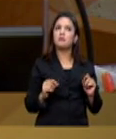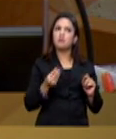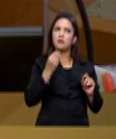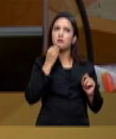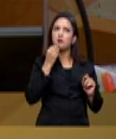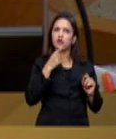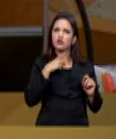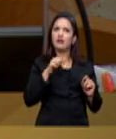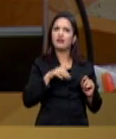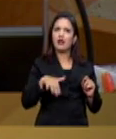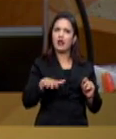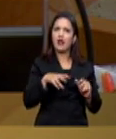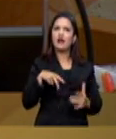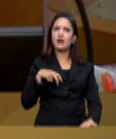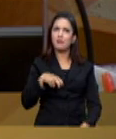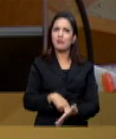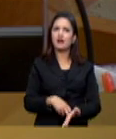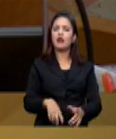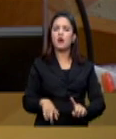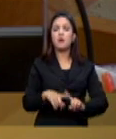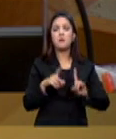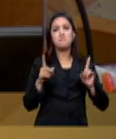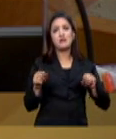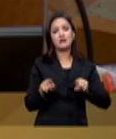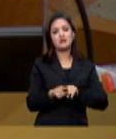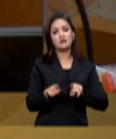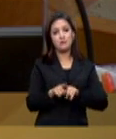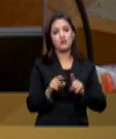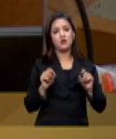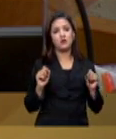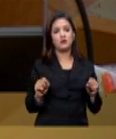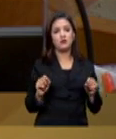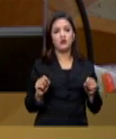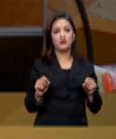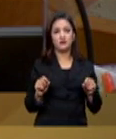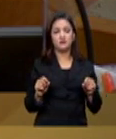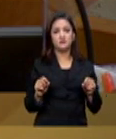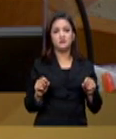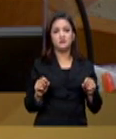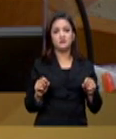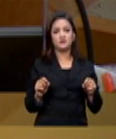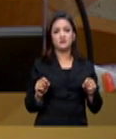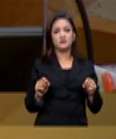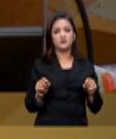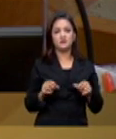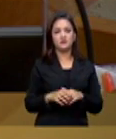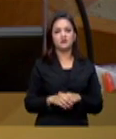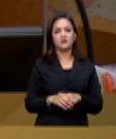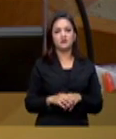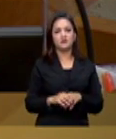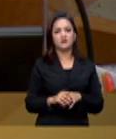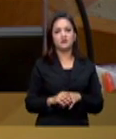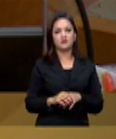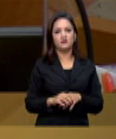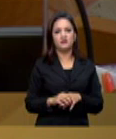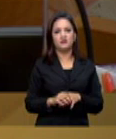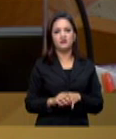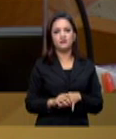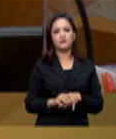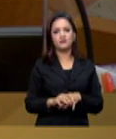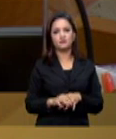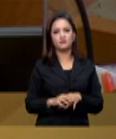Mas aqui a questão é de também se usar a possibilidade, porque, veja,